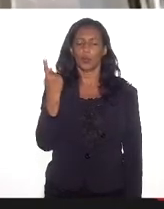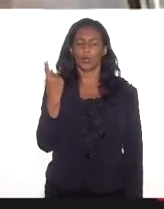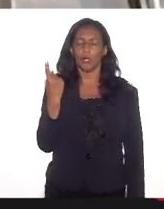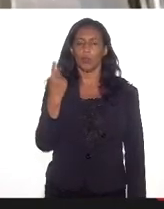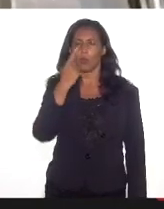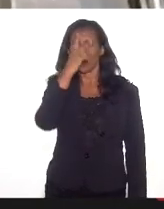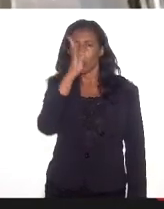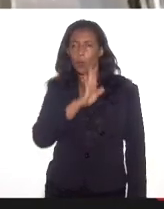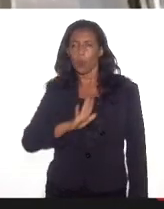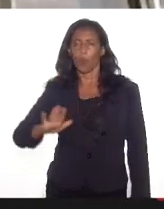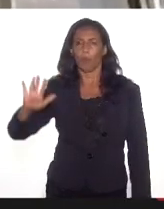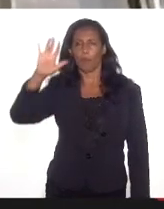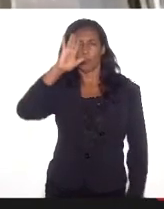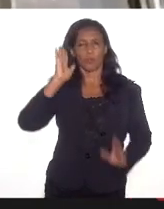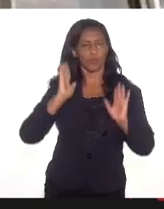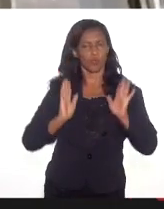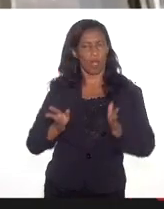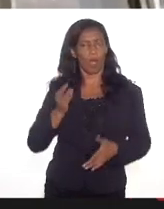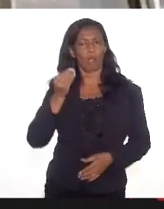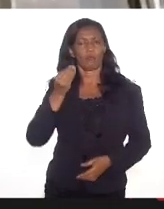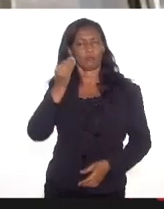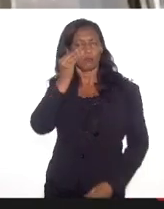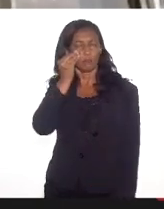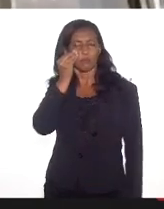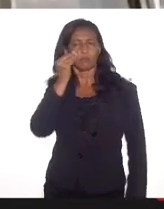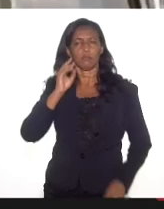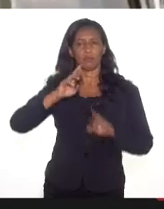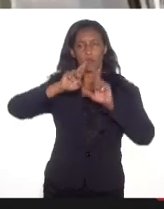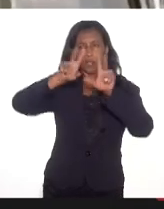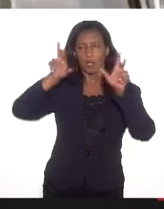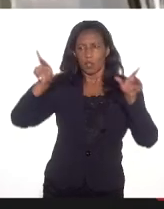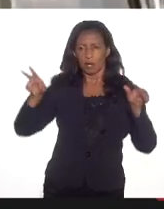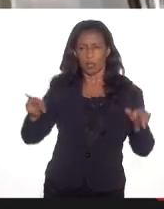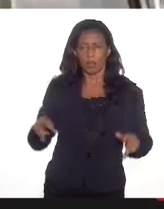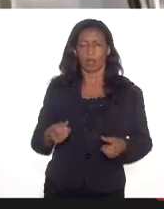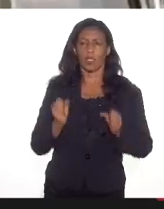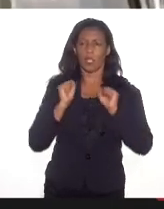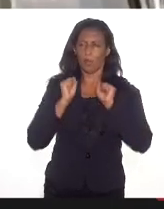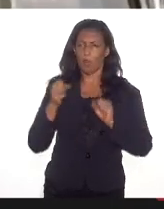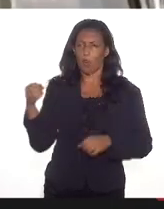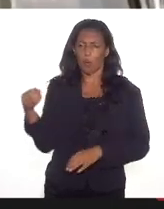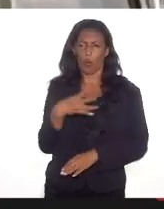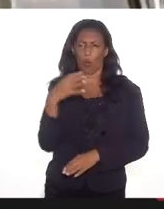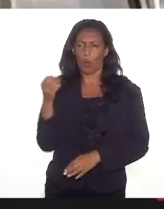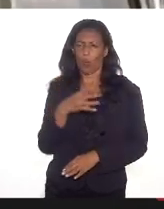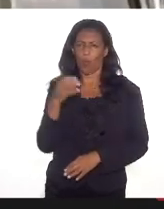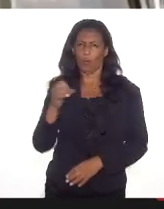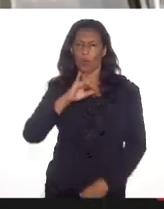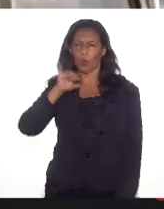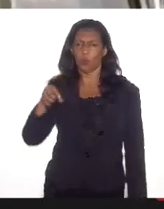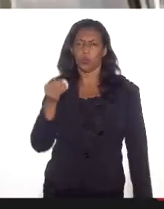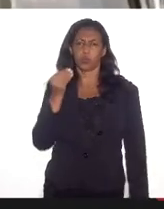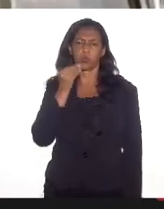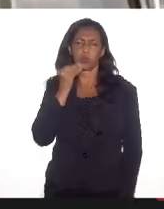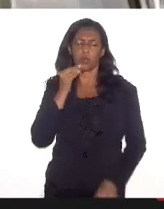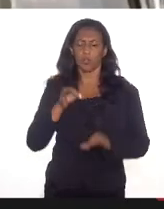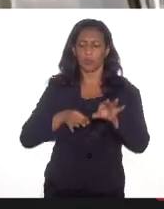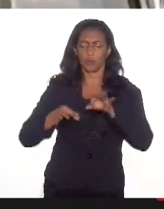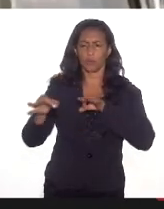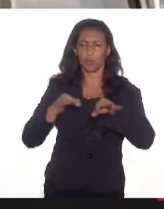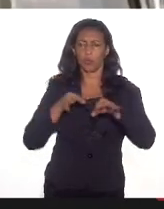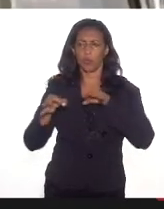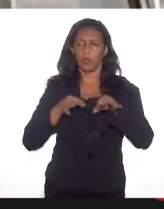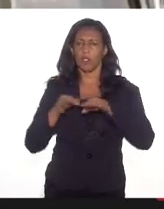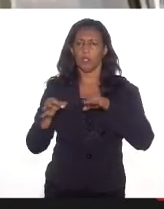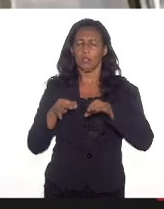viveu diferentes experiências nesse campo que podem trazer à tona novas possibilidades de organização de políticas de longo